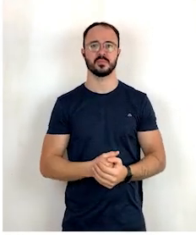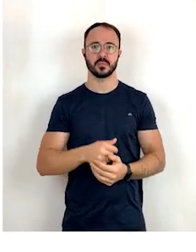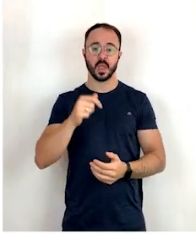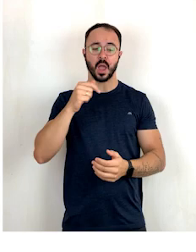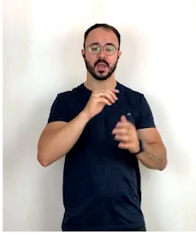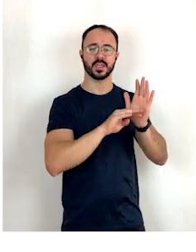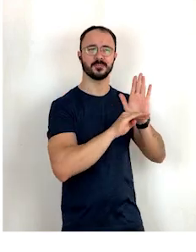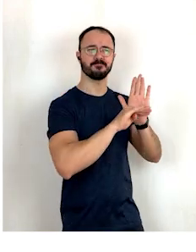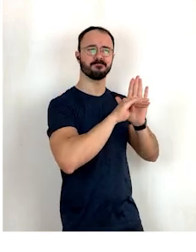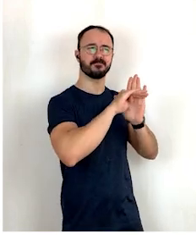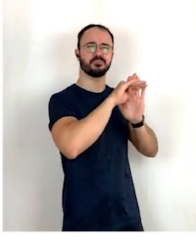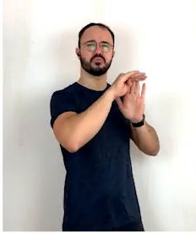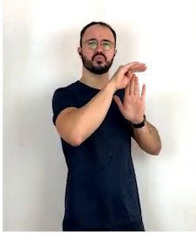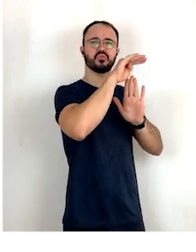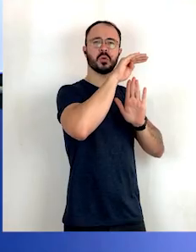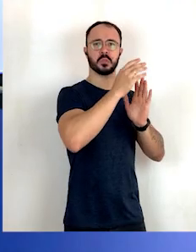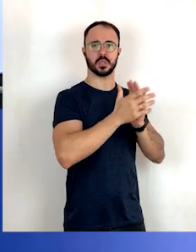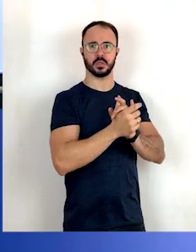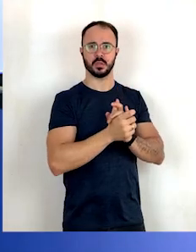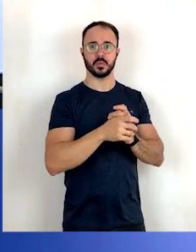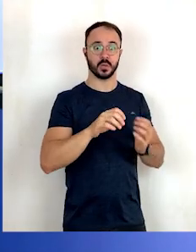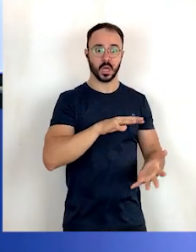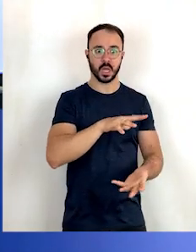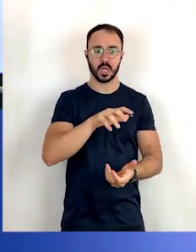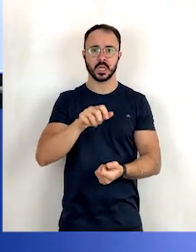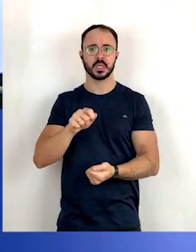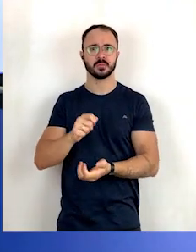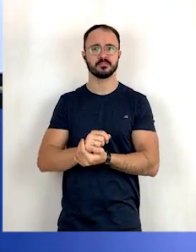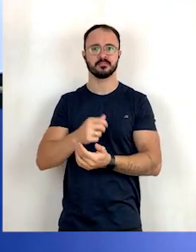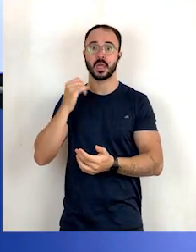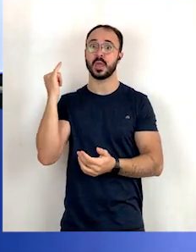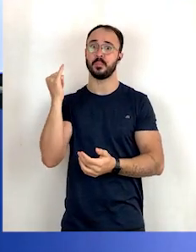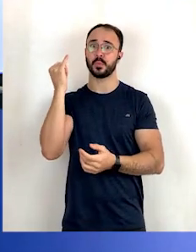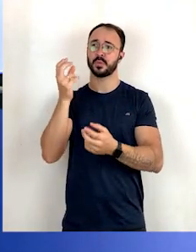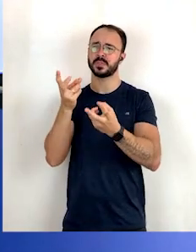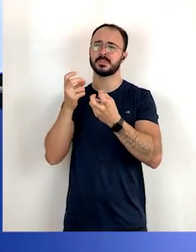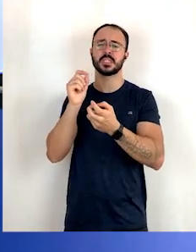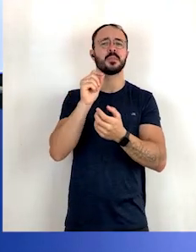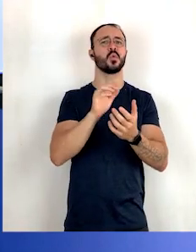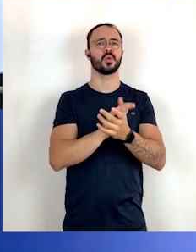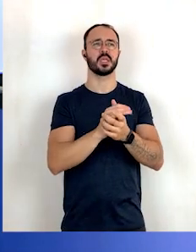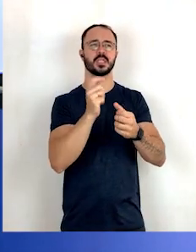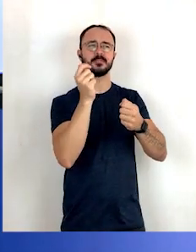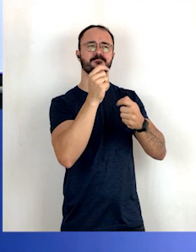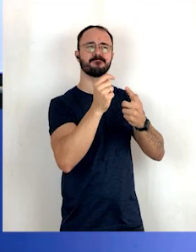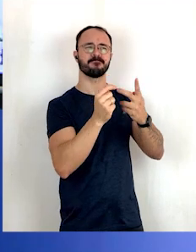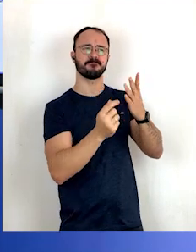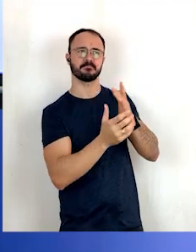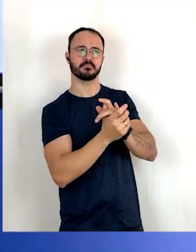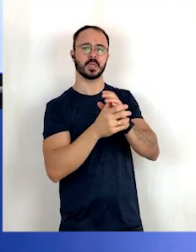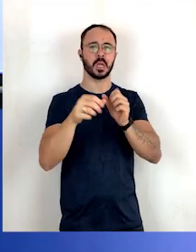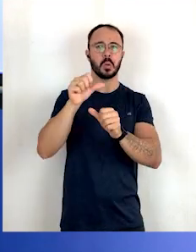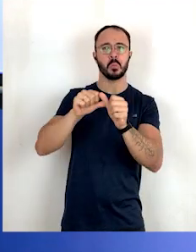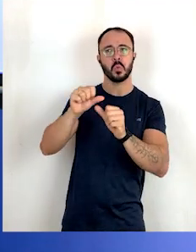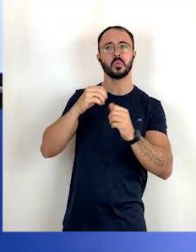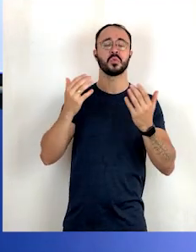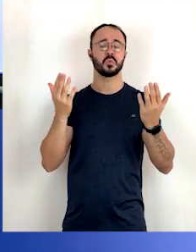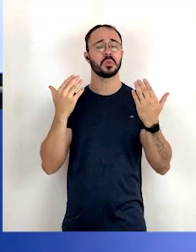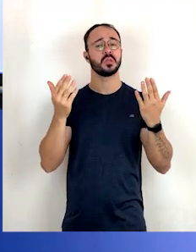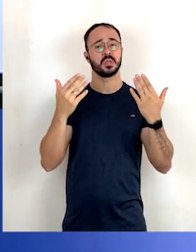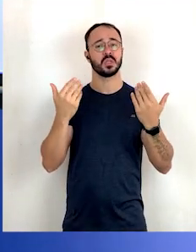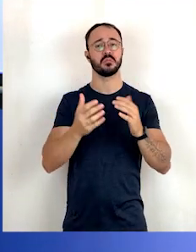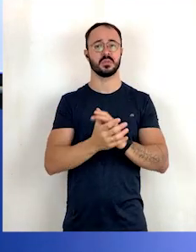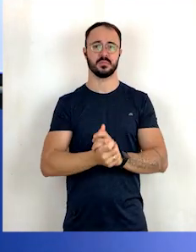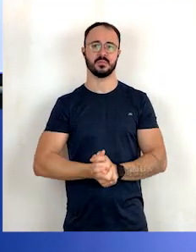características importantes e alguns fenômenos importantes de mudanças climáticas. Como consequência, nós temos o aumento